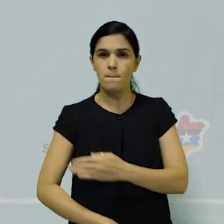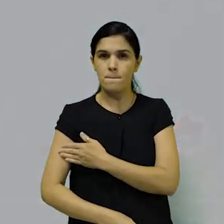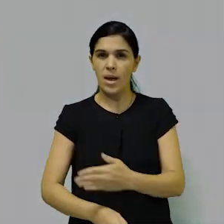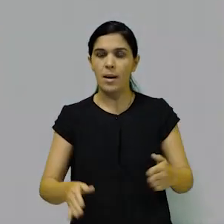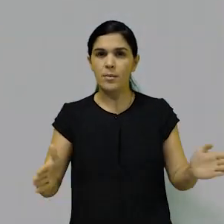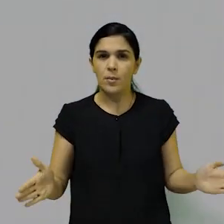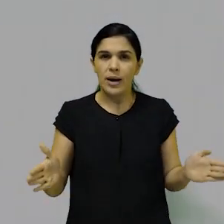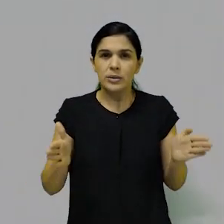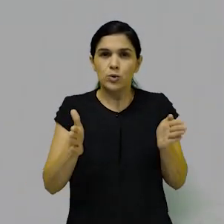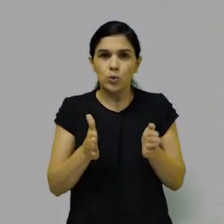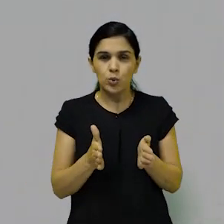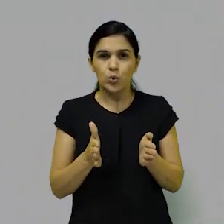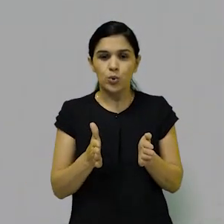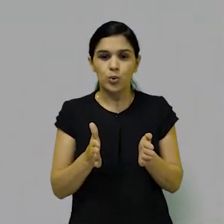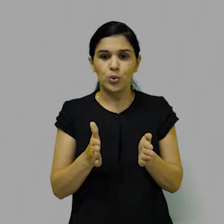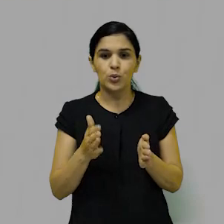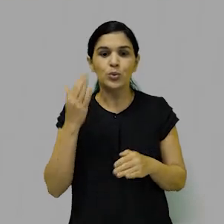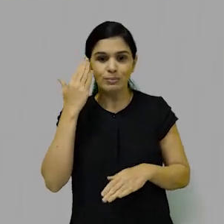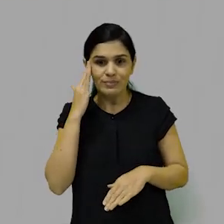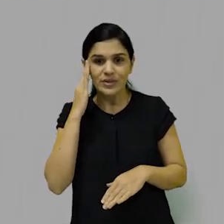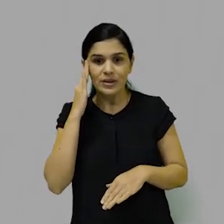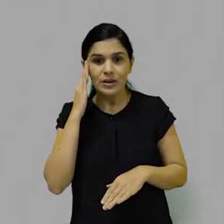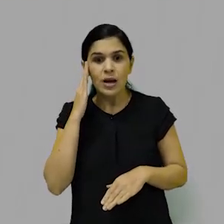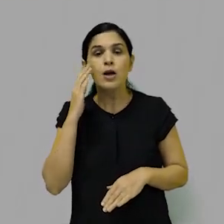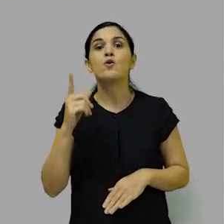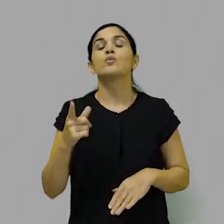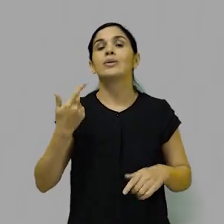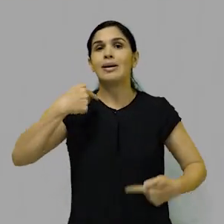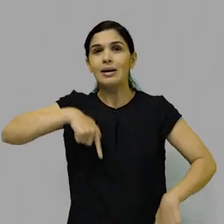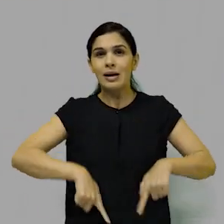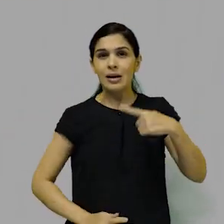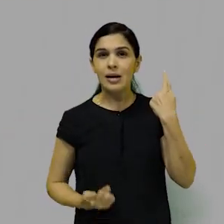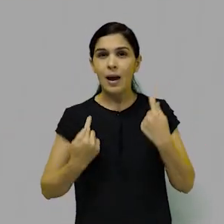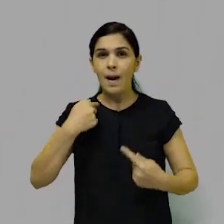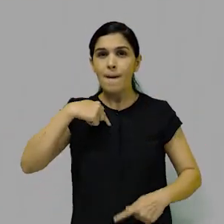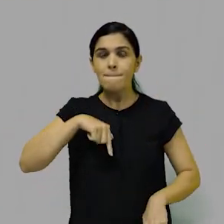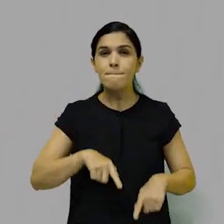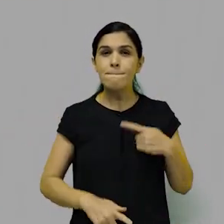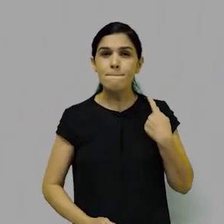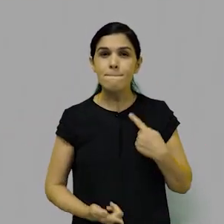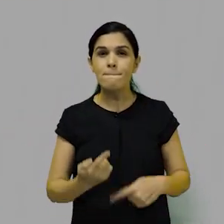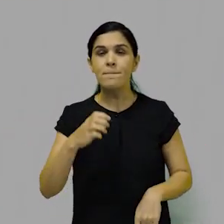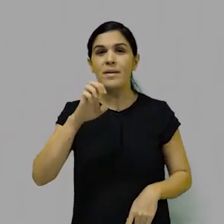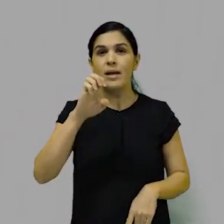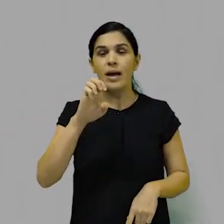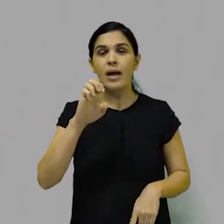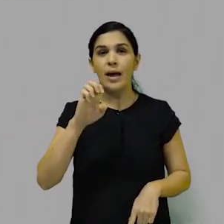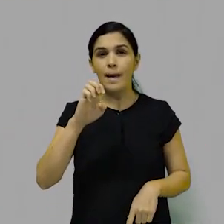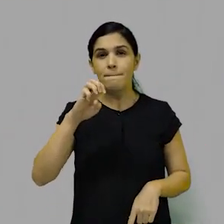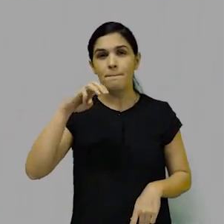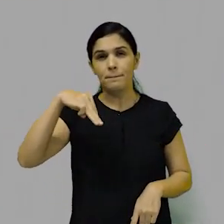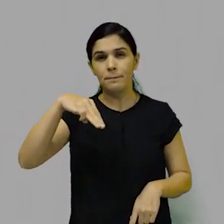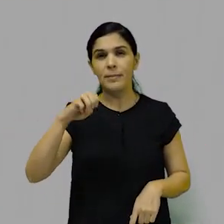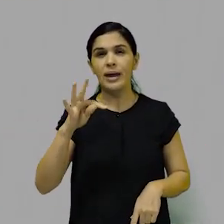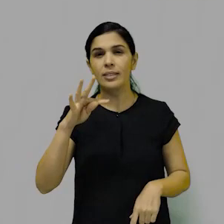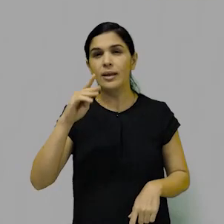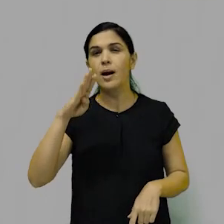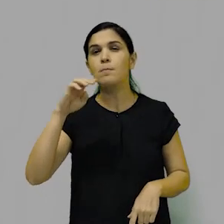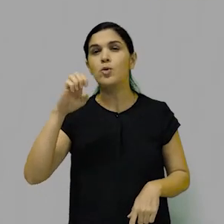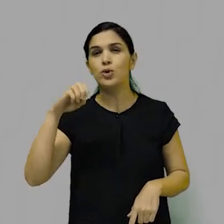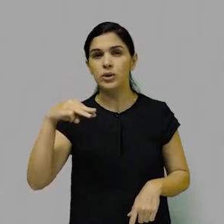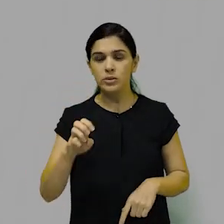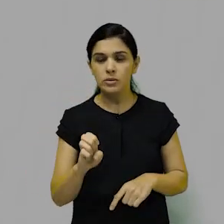é mais lento. O endomorfo é aquele cara, eu sou endomorfo, meu biotipo é endomorfo, eu ganho peso